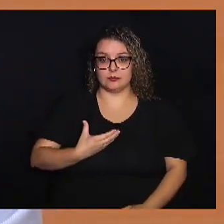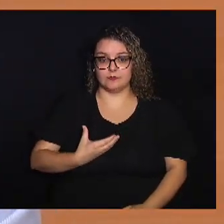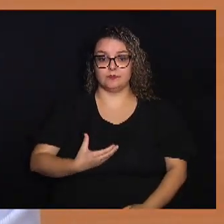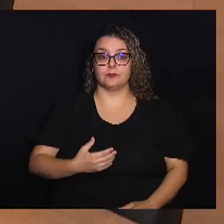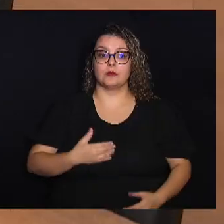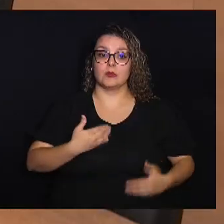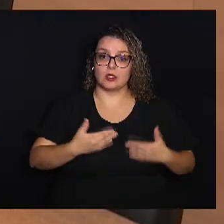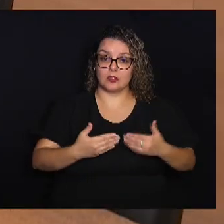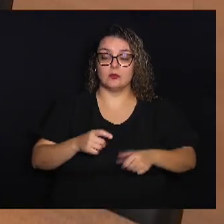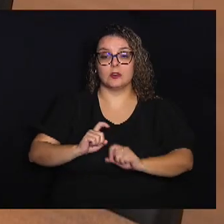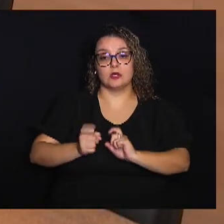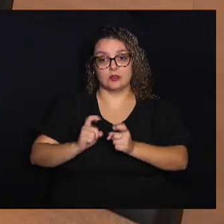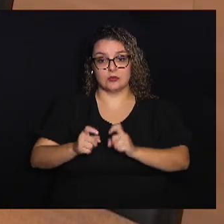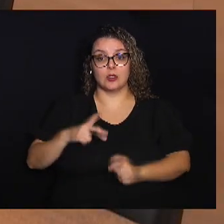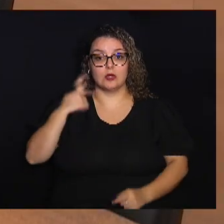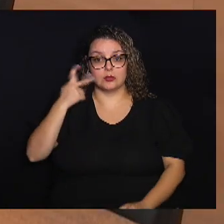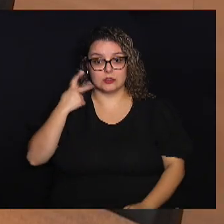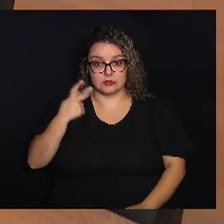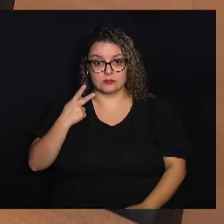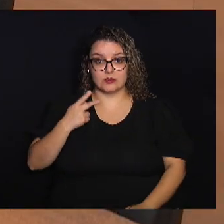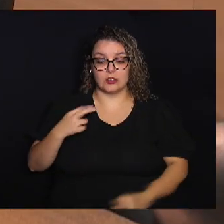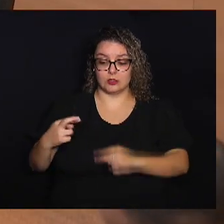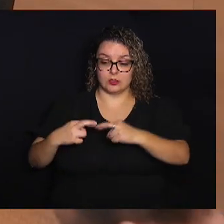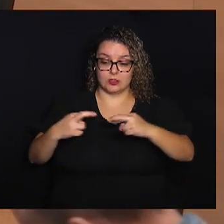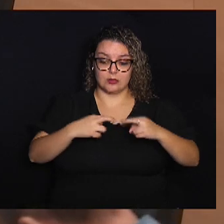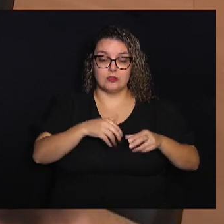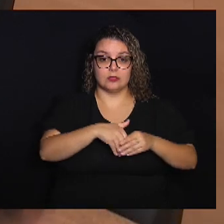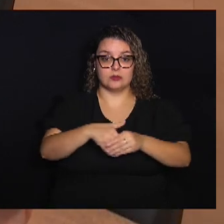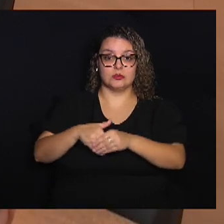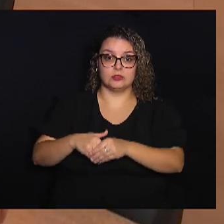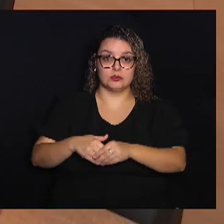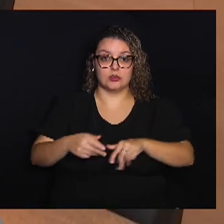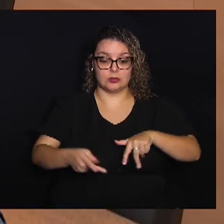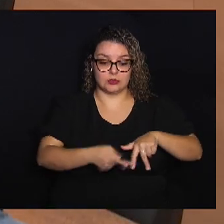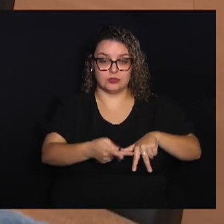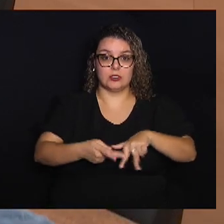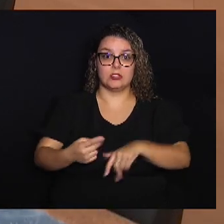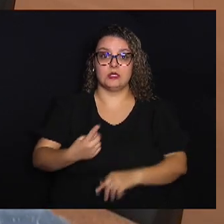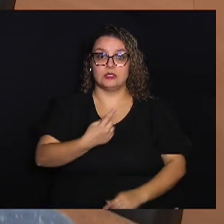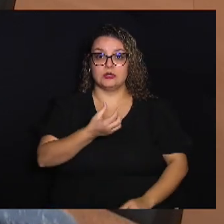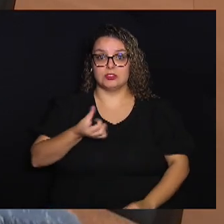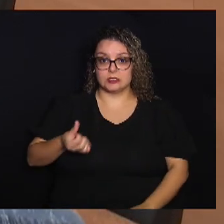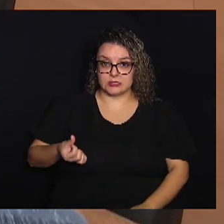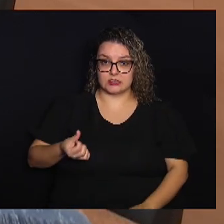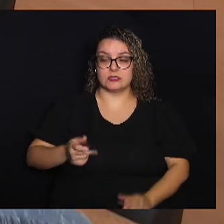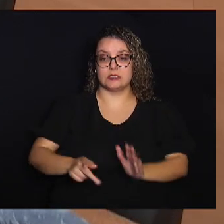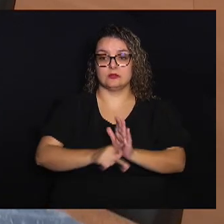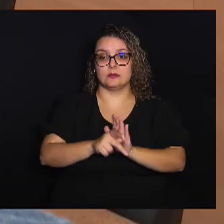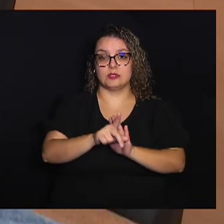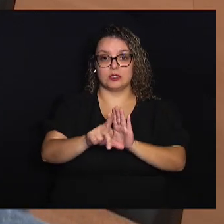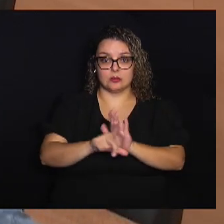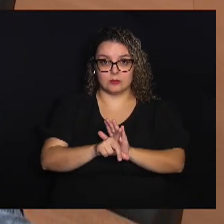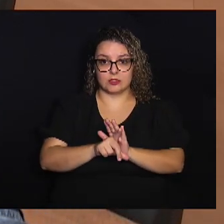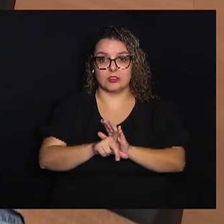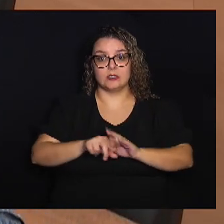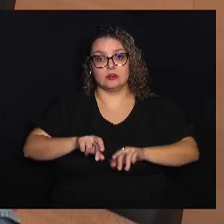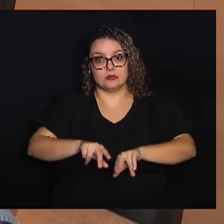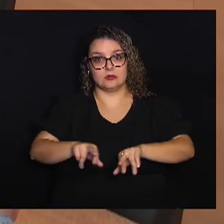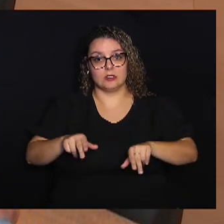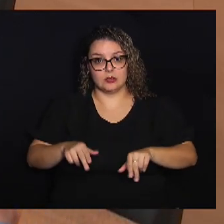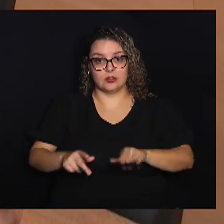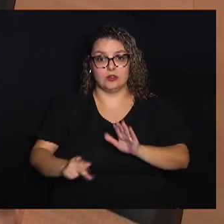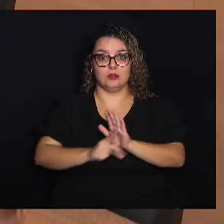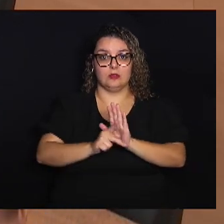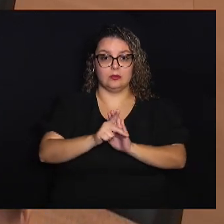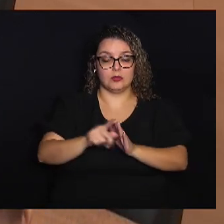Durante a reunião, os parlamentares analisaram e votaram os pareceres de 16 projetos de lei. Entre eles, o projeto